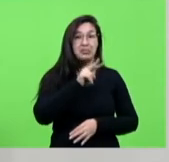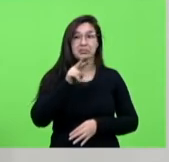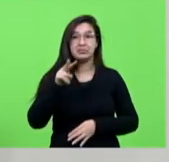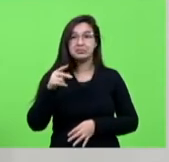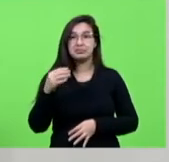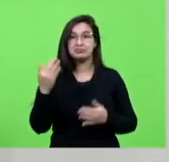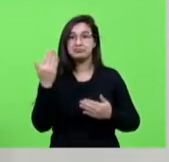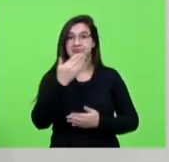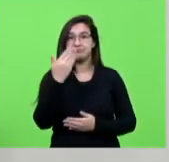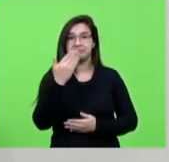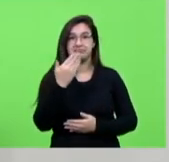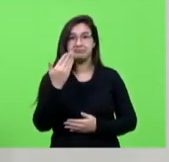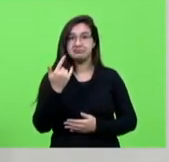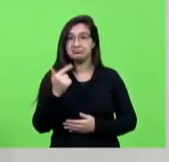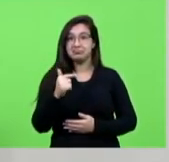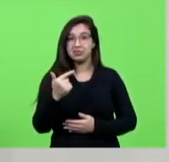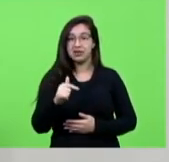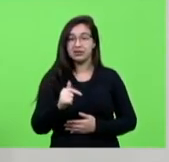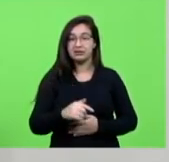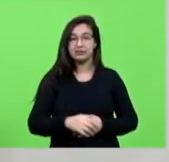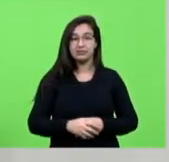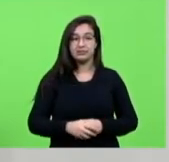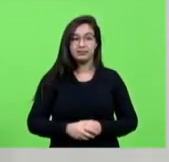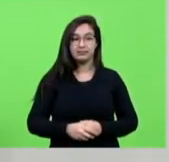vê polícia.